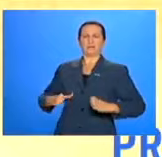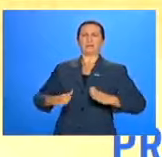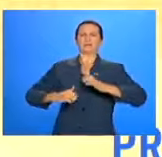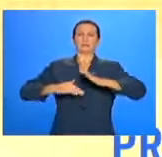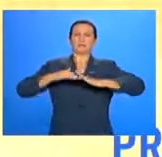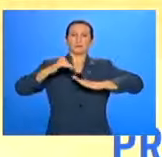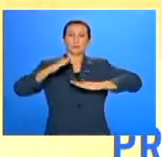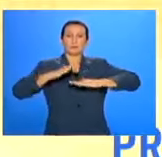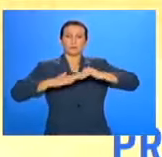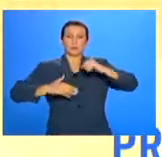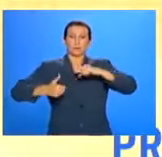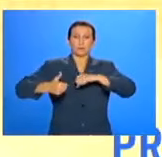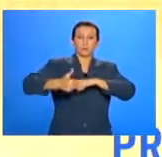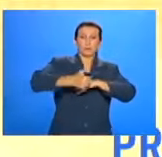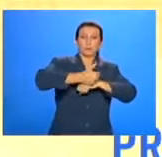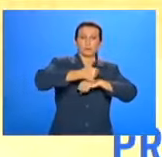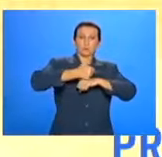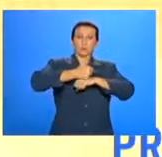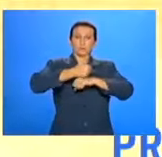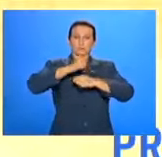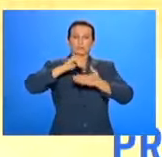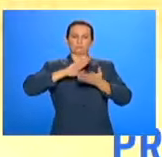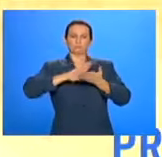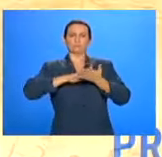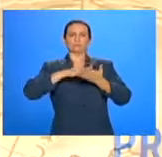Profissional intérprete.